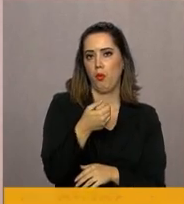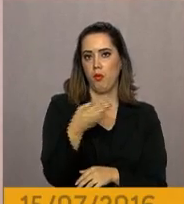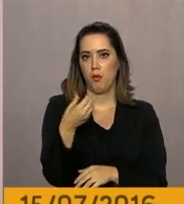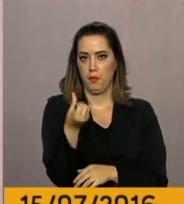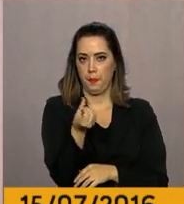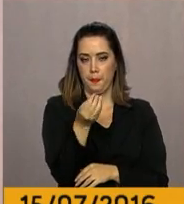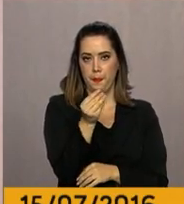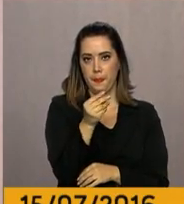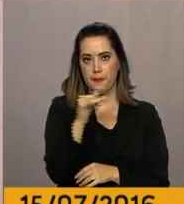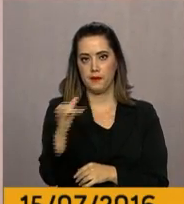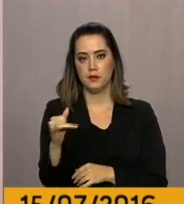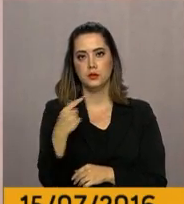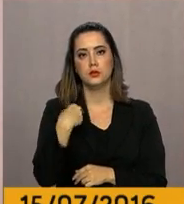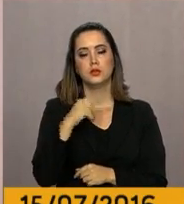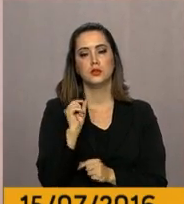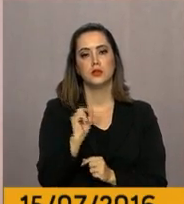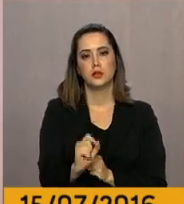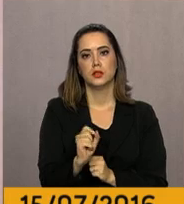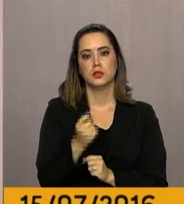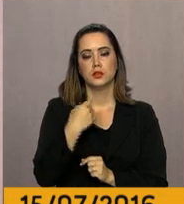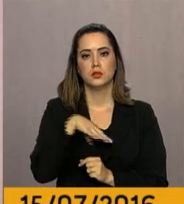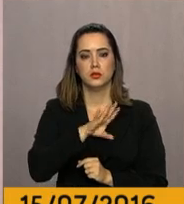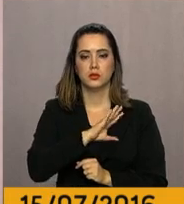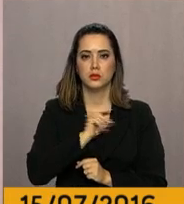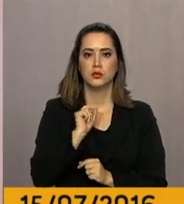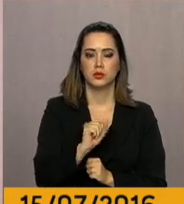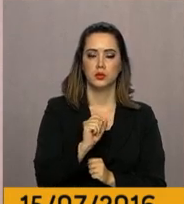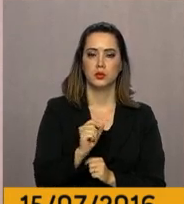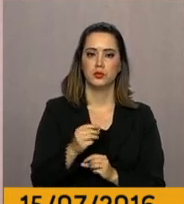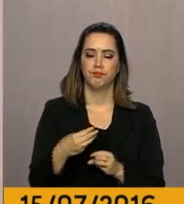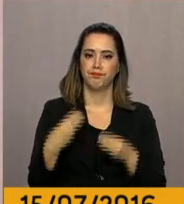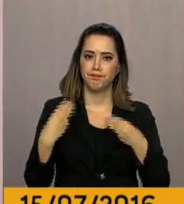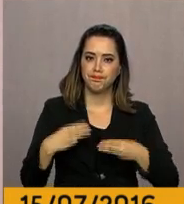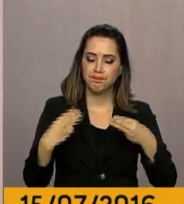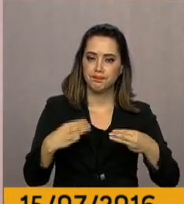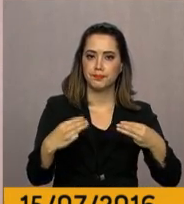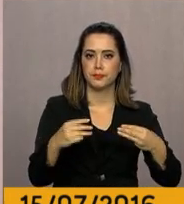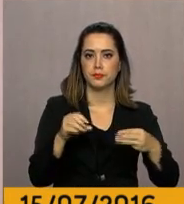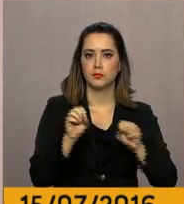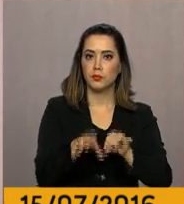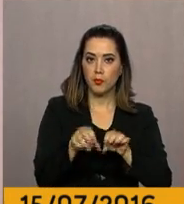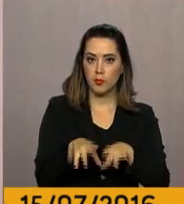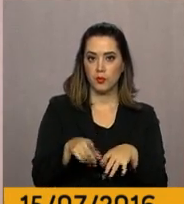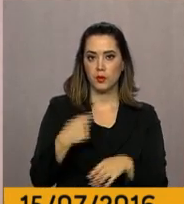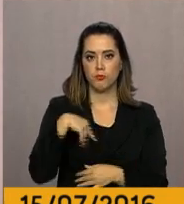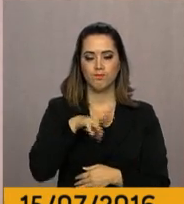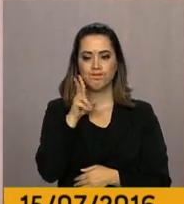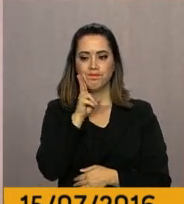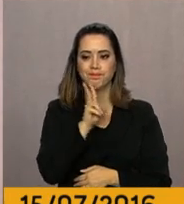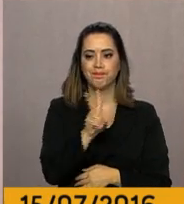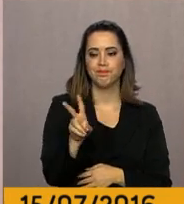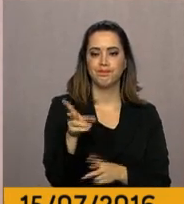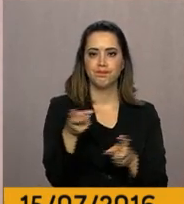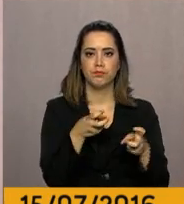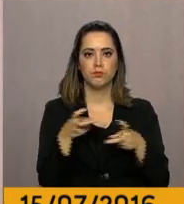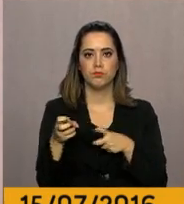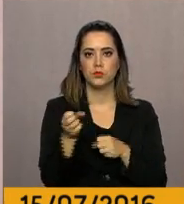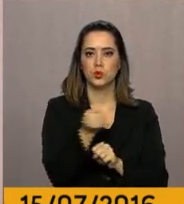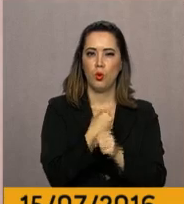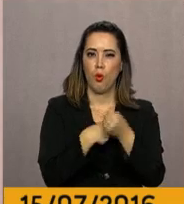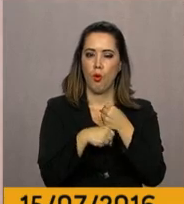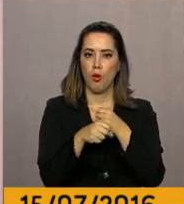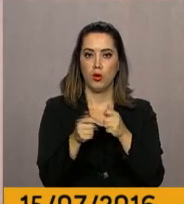e ao assumirmos o MEC, nos deparamos com um quadro, do ponto de vista